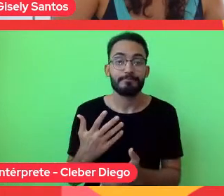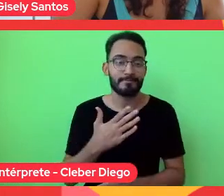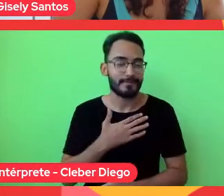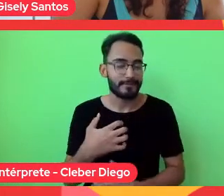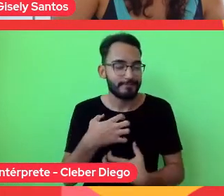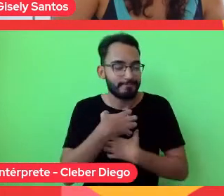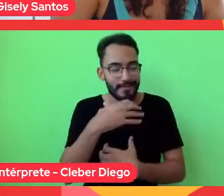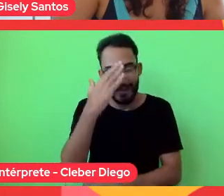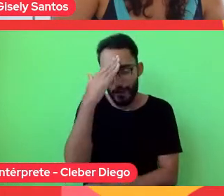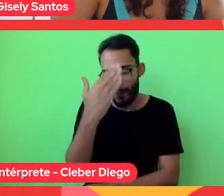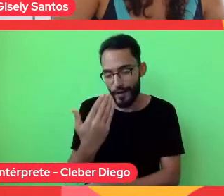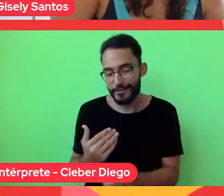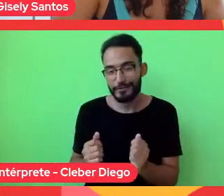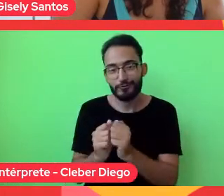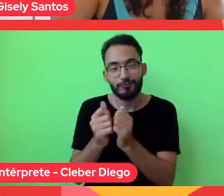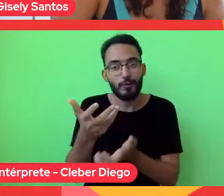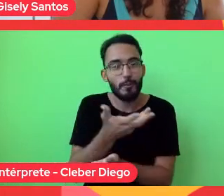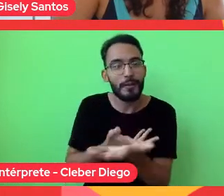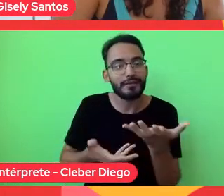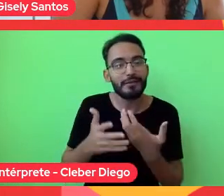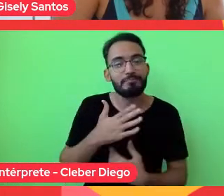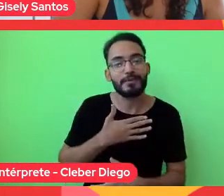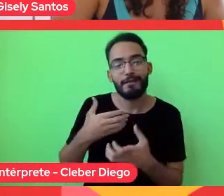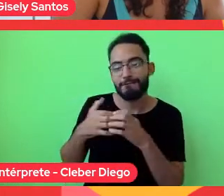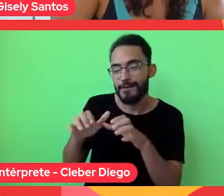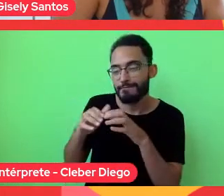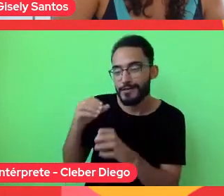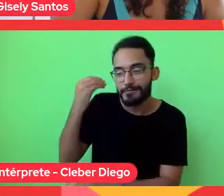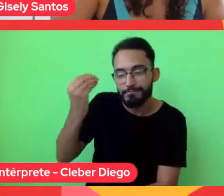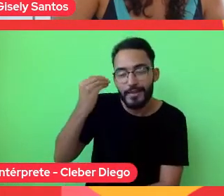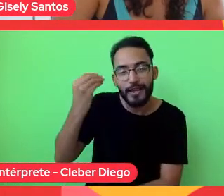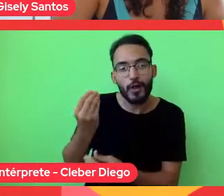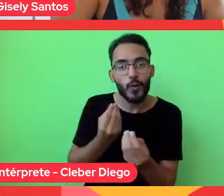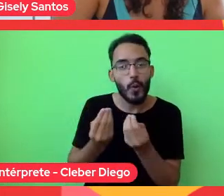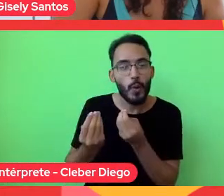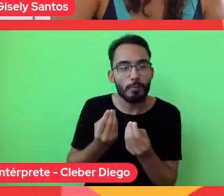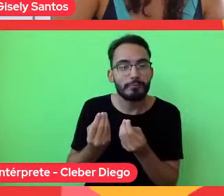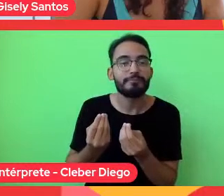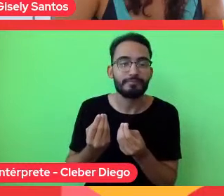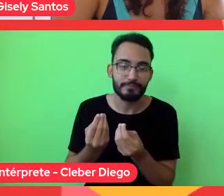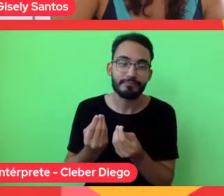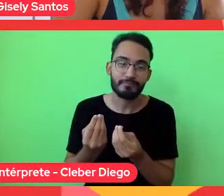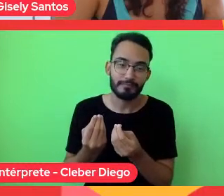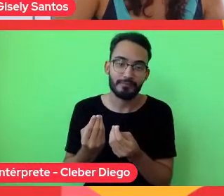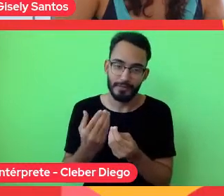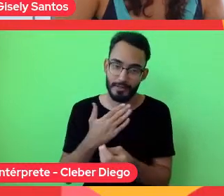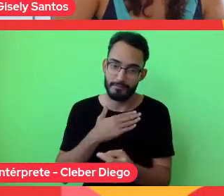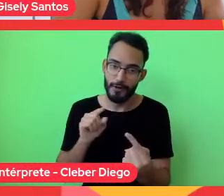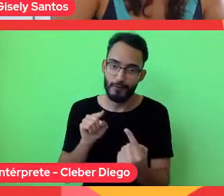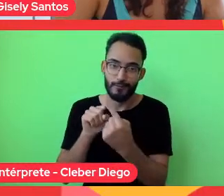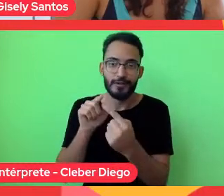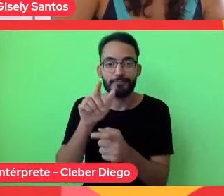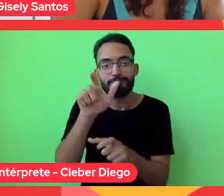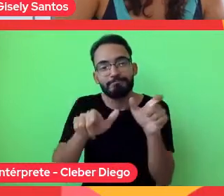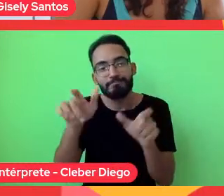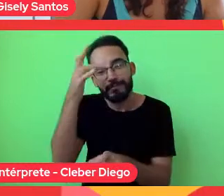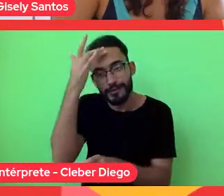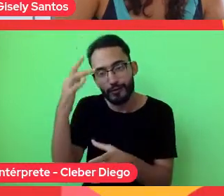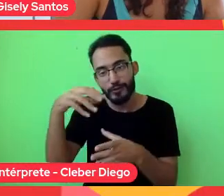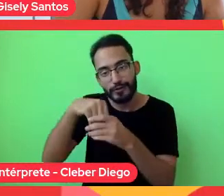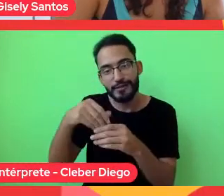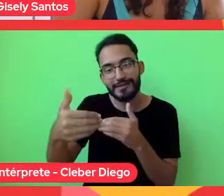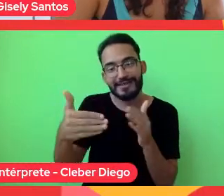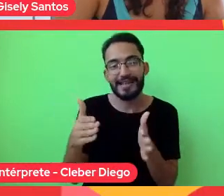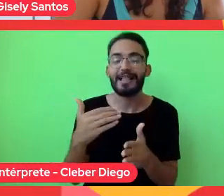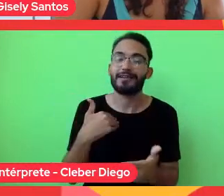por ter compartilhado um pouquinho da minha vivência aqui e por ter, de alguma forma, me conectado com as pessoas que estão aqui nessa sala. Então,